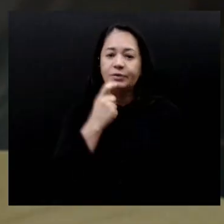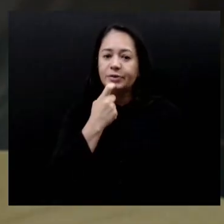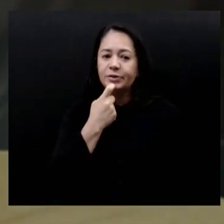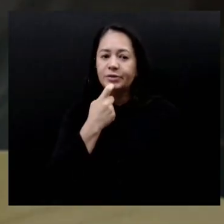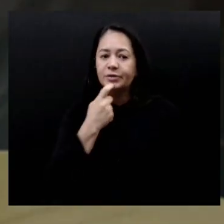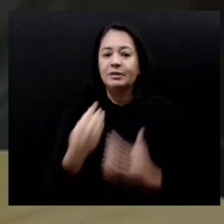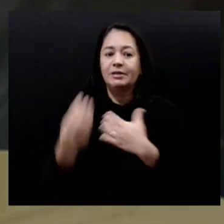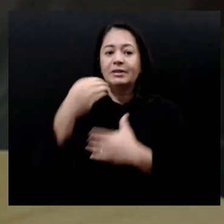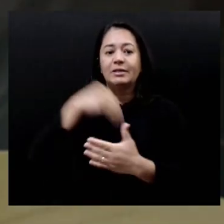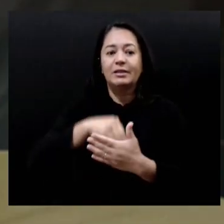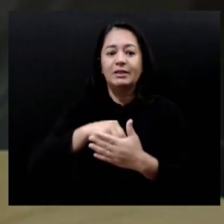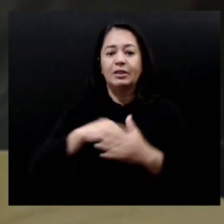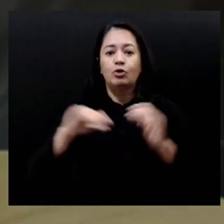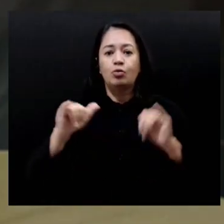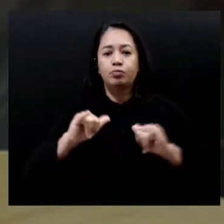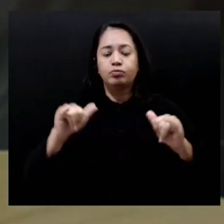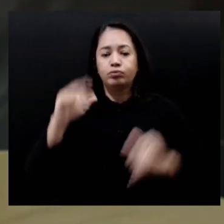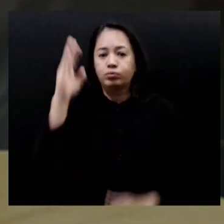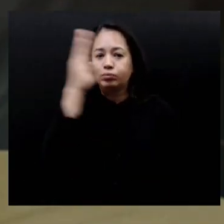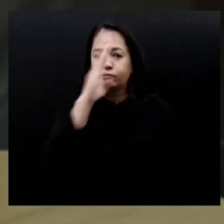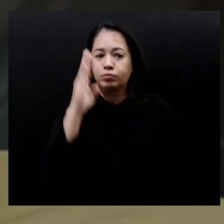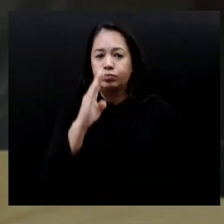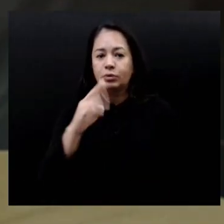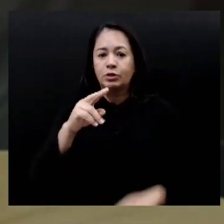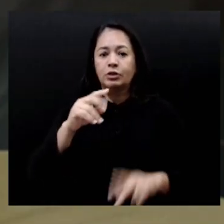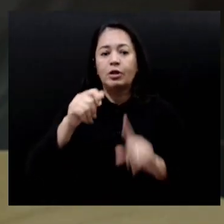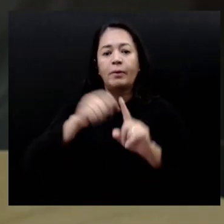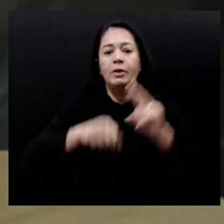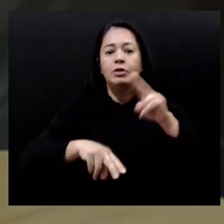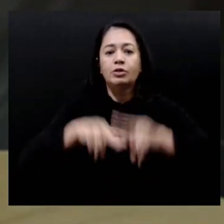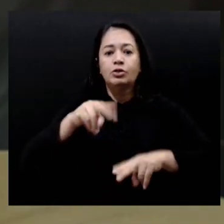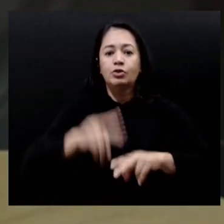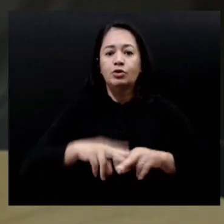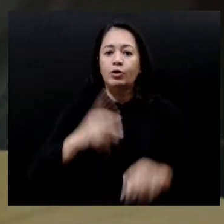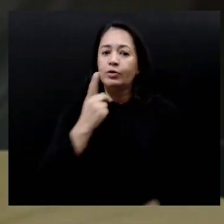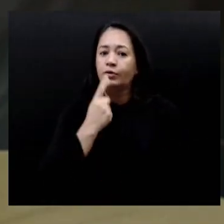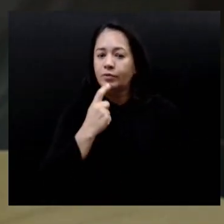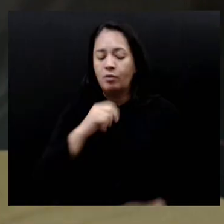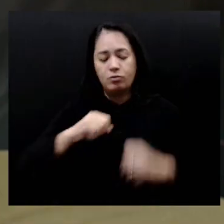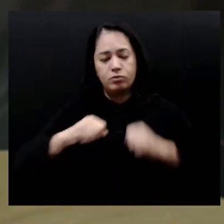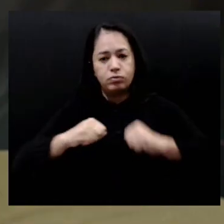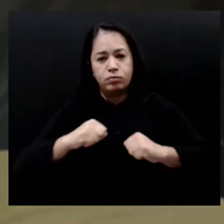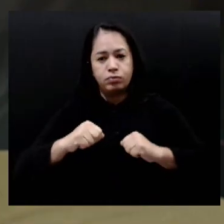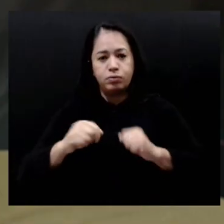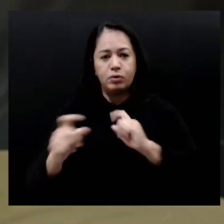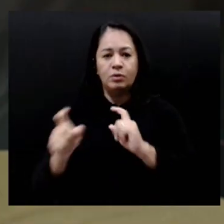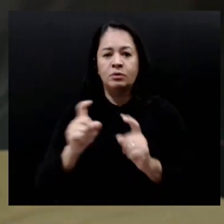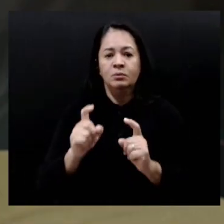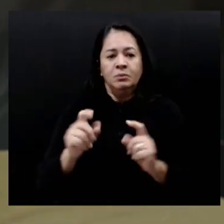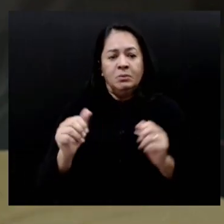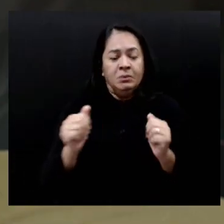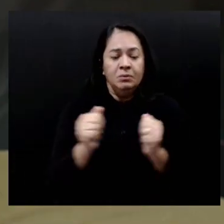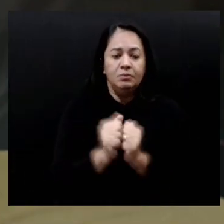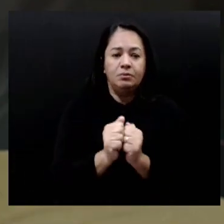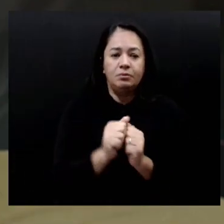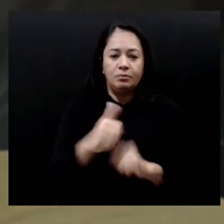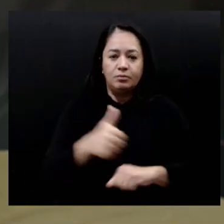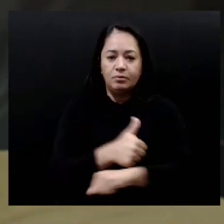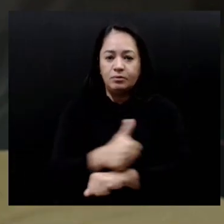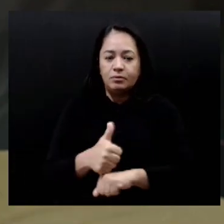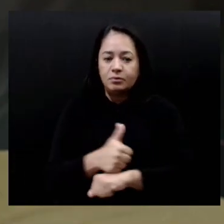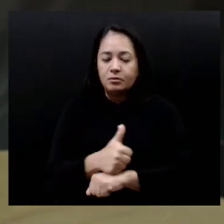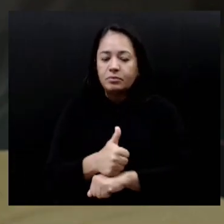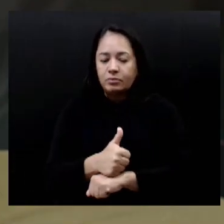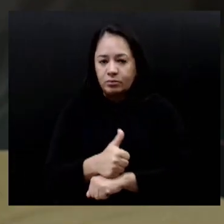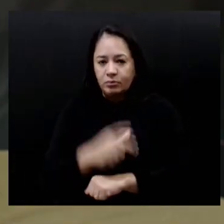campanha nacional Junho Vermelho. A mobilização reúne profissionais do Banco de Sangue do Hospital Irmãos Penteado e estudantes